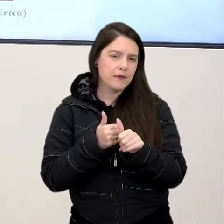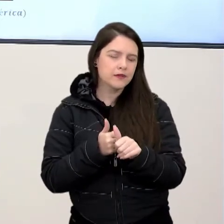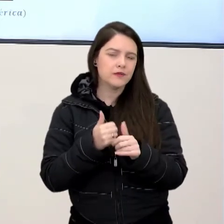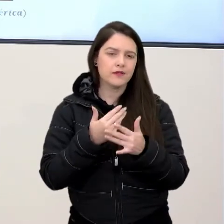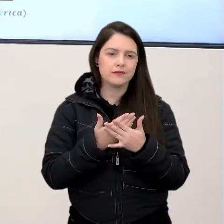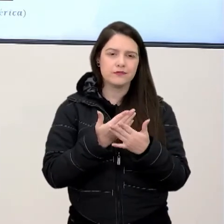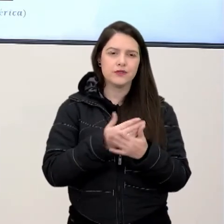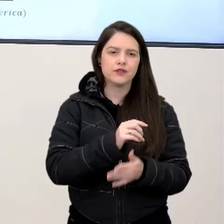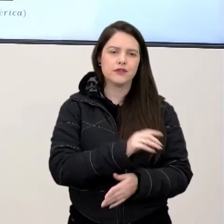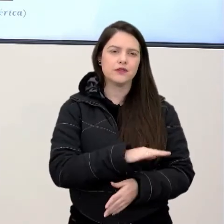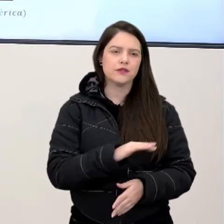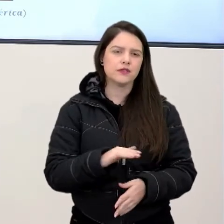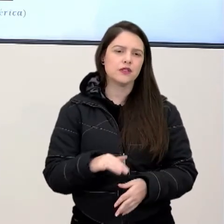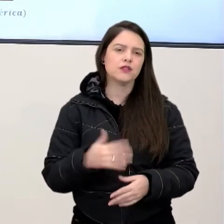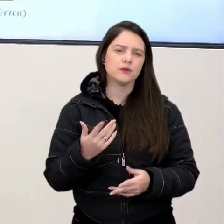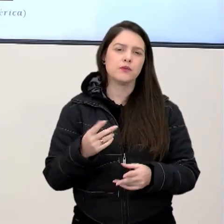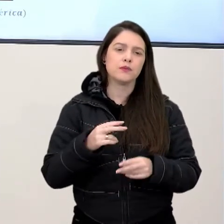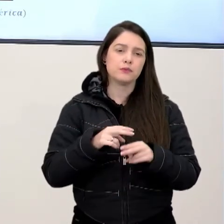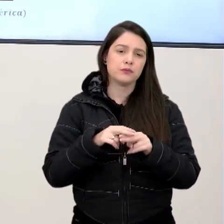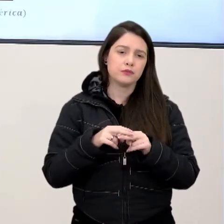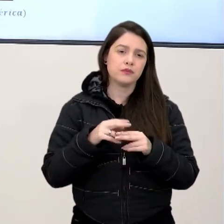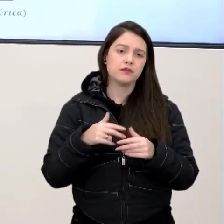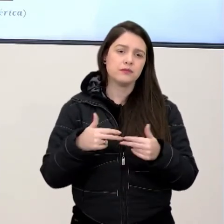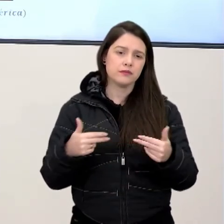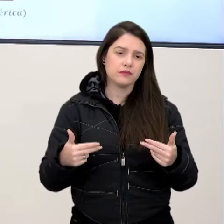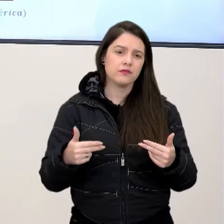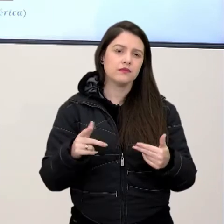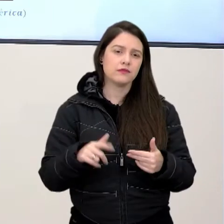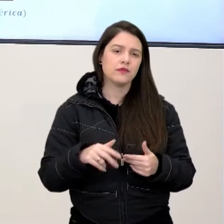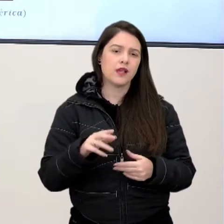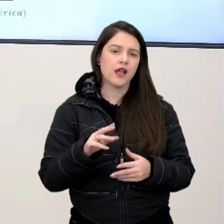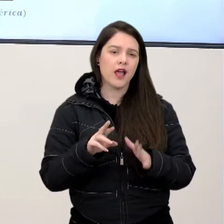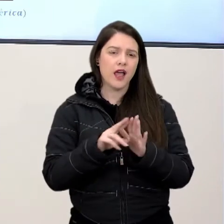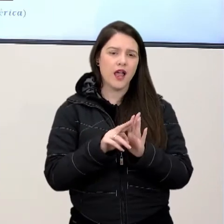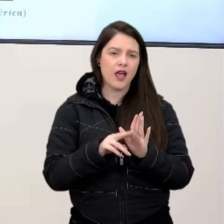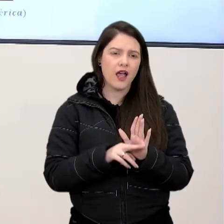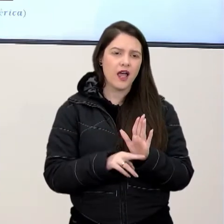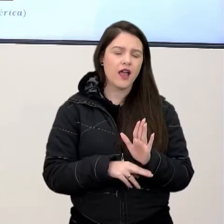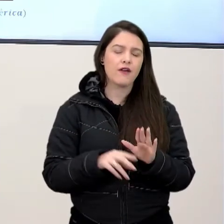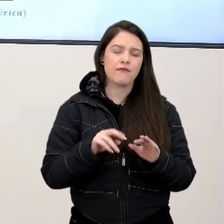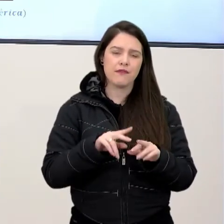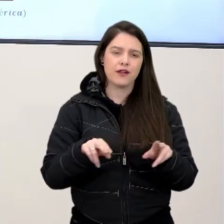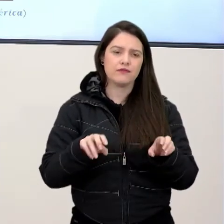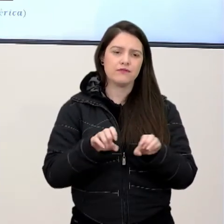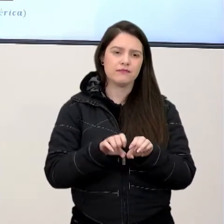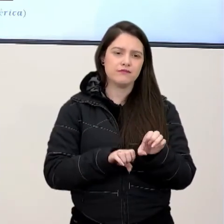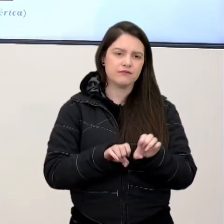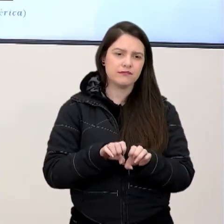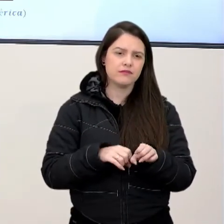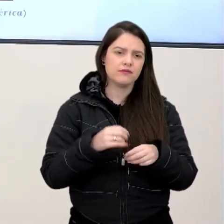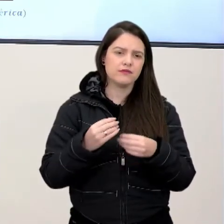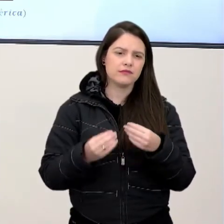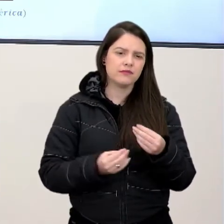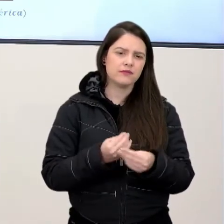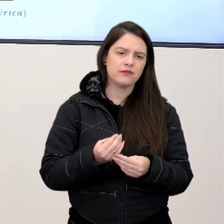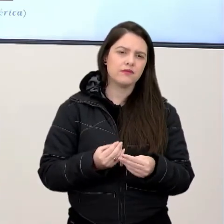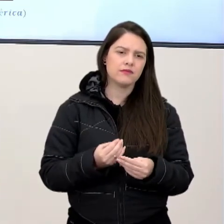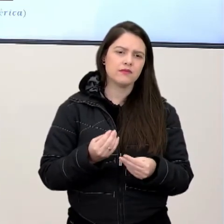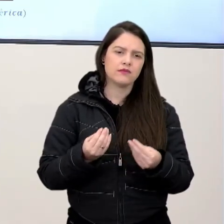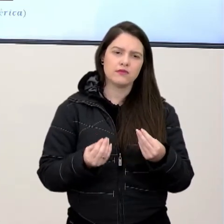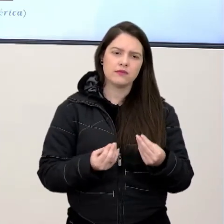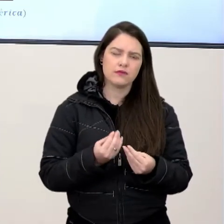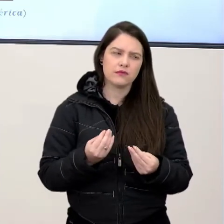quem? Por série. Então, essa é a ideia. Dados estatísticos, né, podem acontecer de serem inteiros,